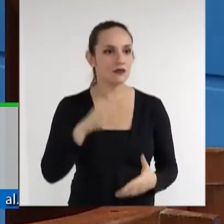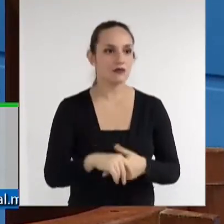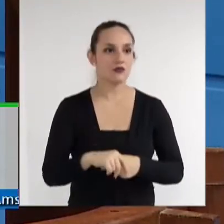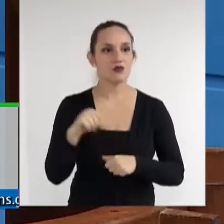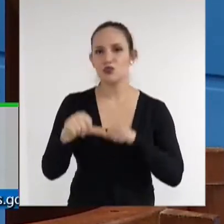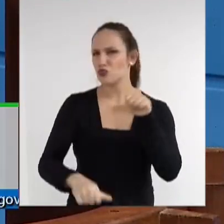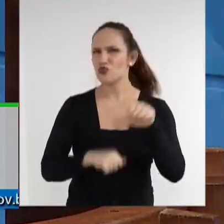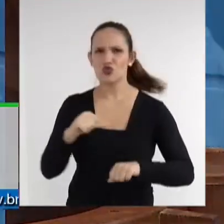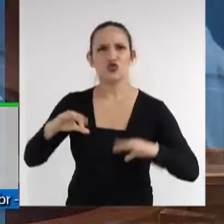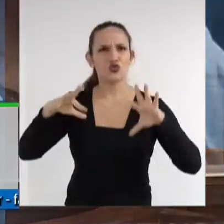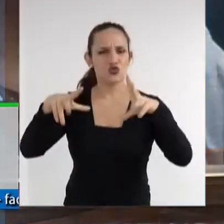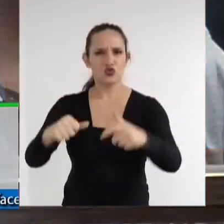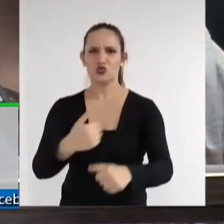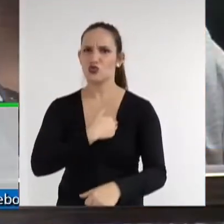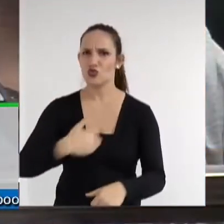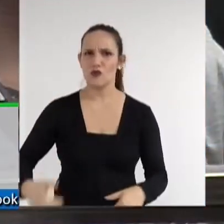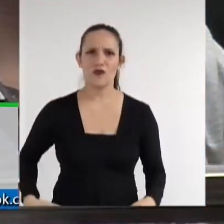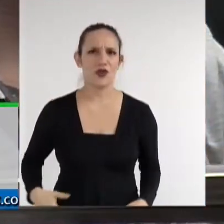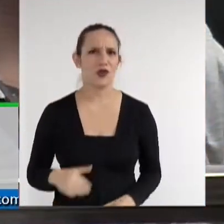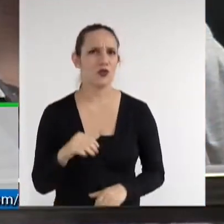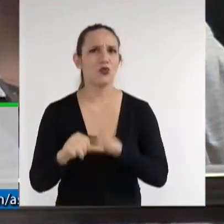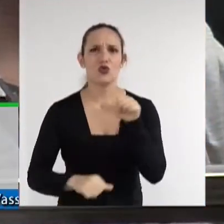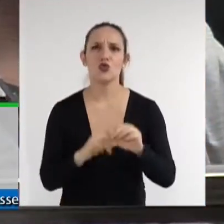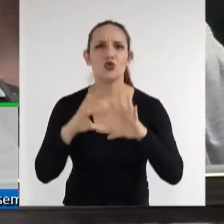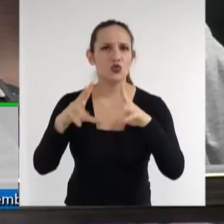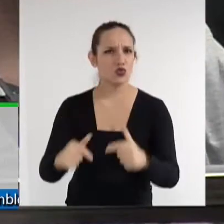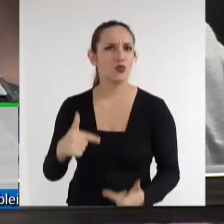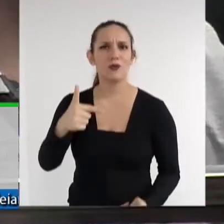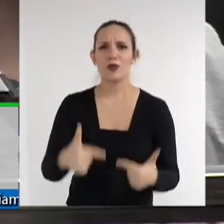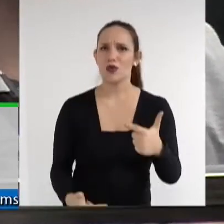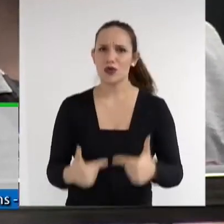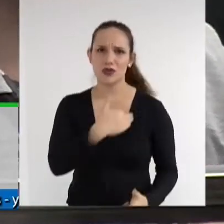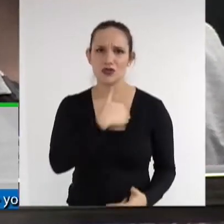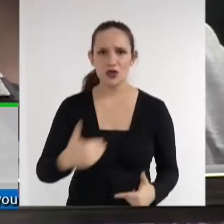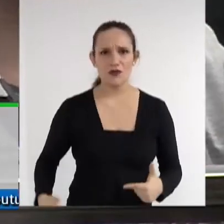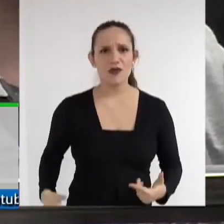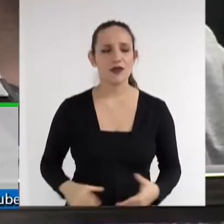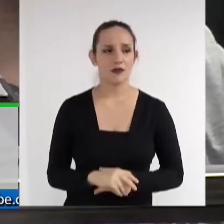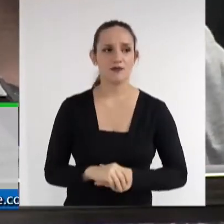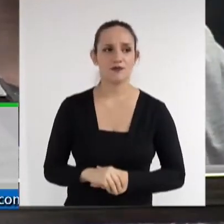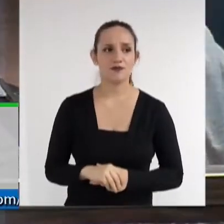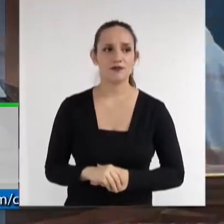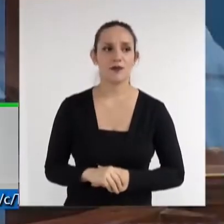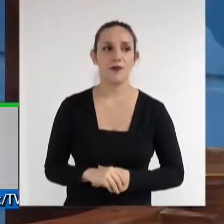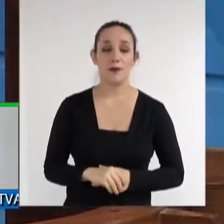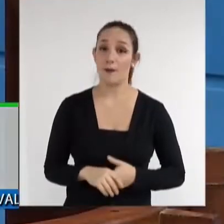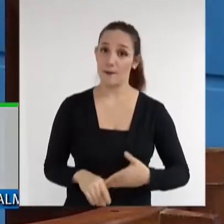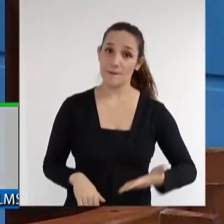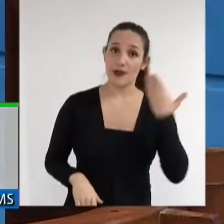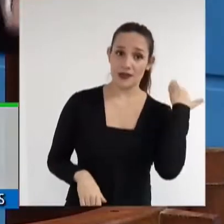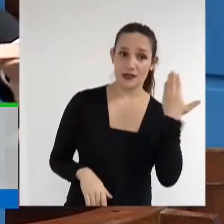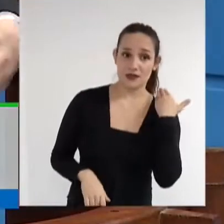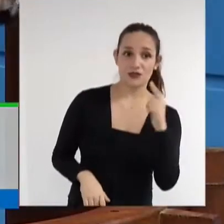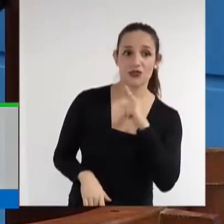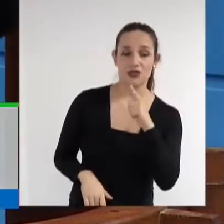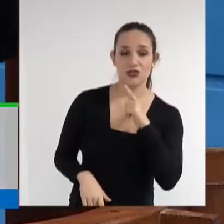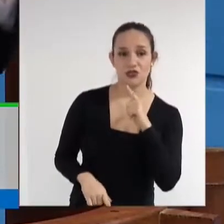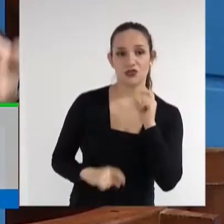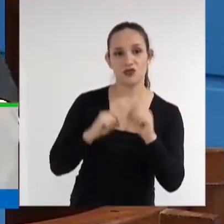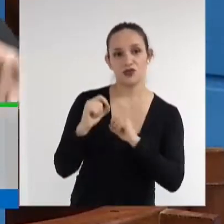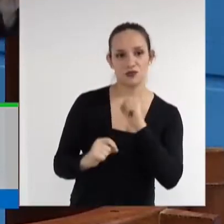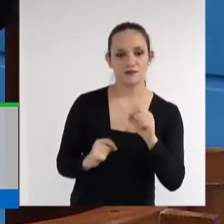orientação do governo, na política do governo. Se antes a gente tinha a indução